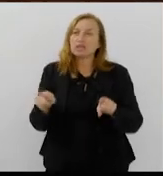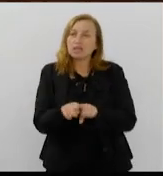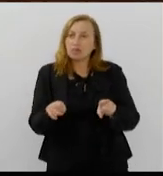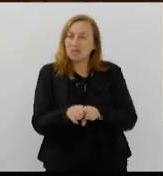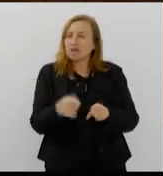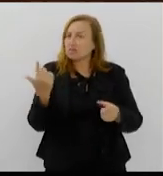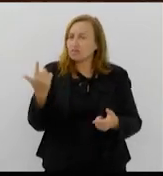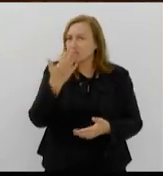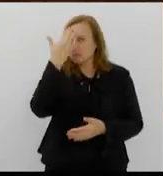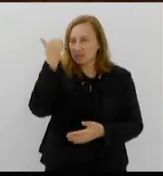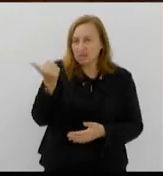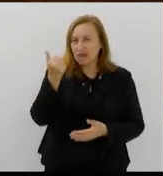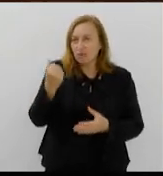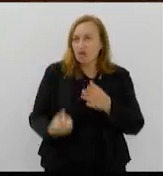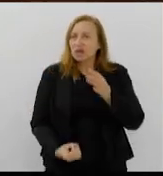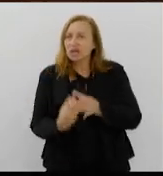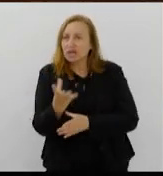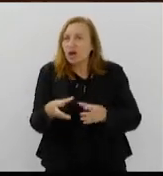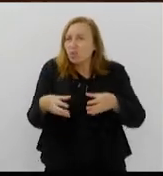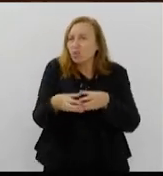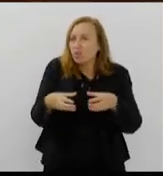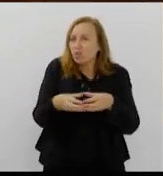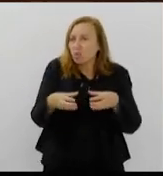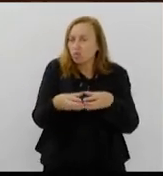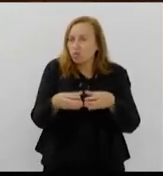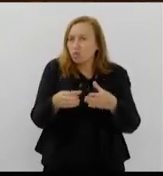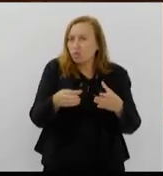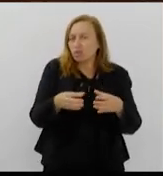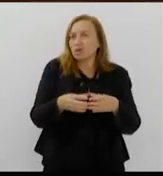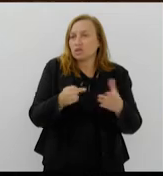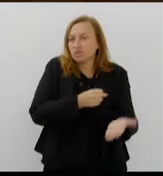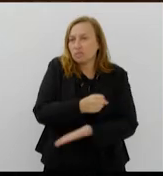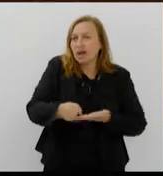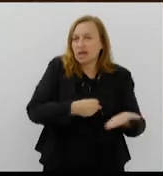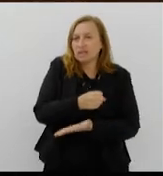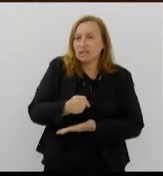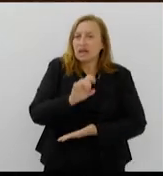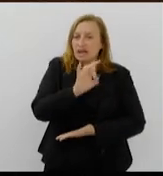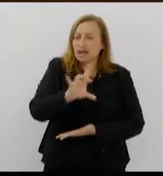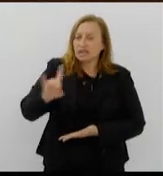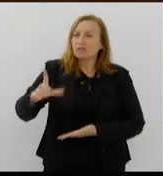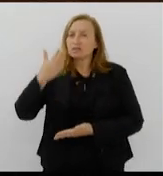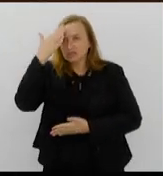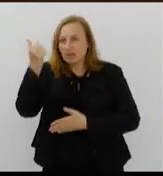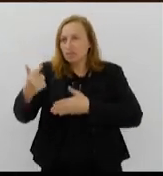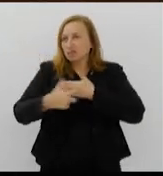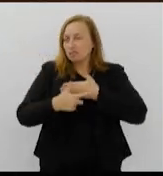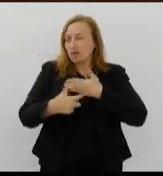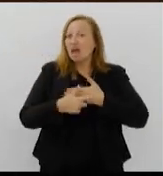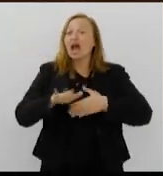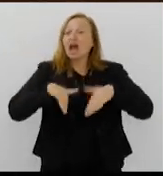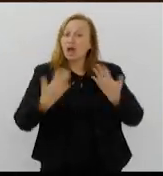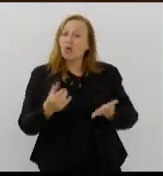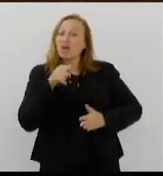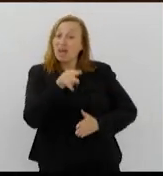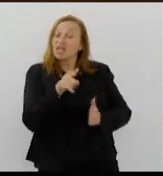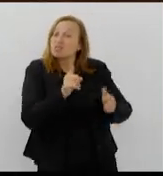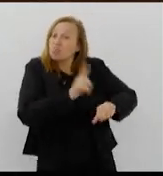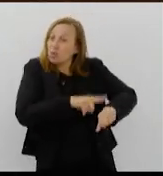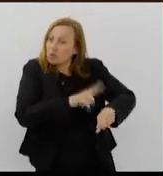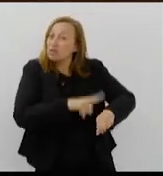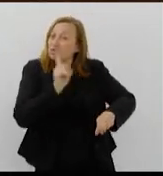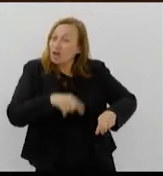base coesa, cada um sabendo seu papel. E agora chegou o momento. Esse momento dessas notas aqui é esse momento,